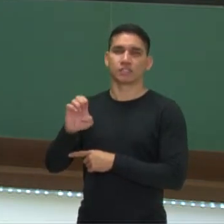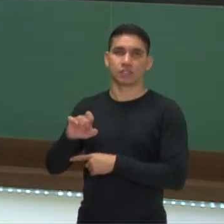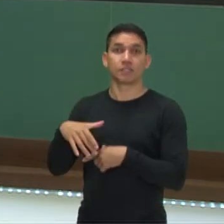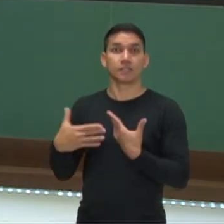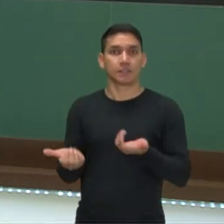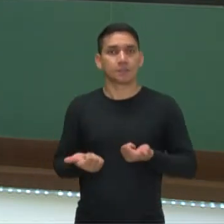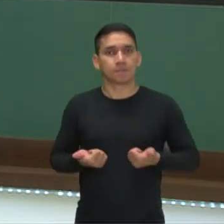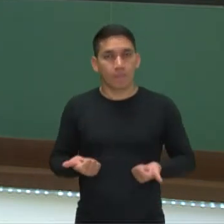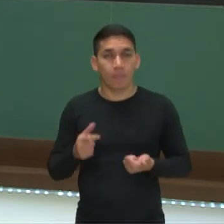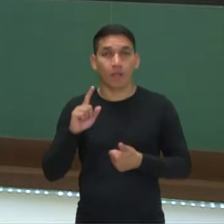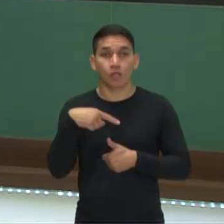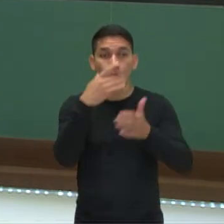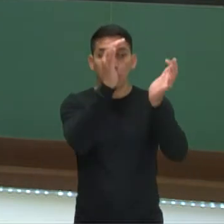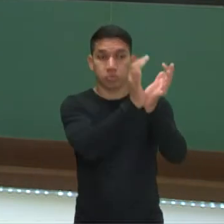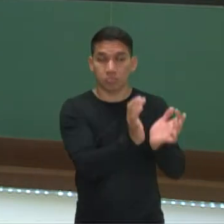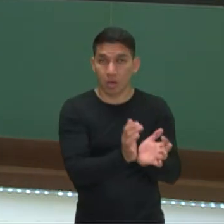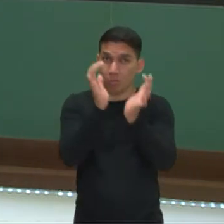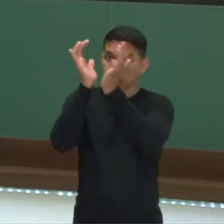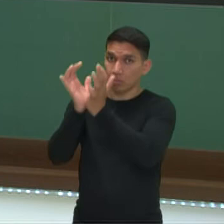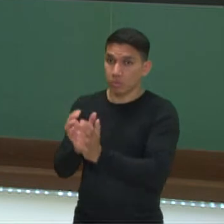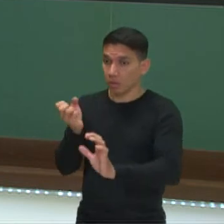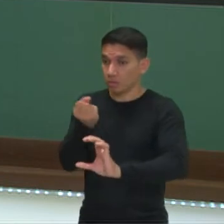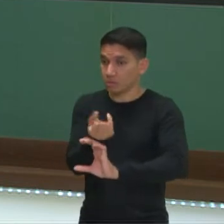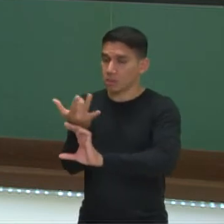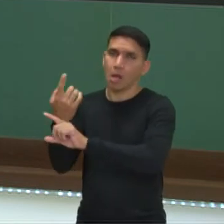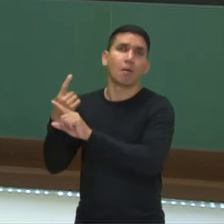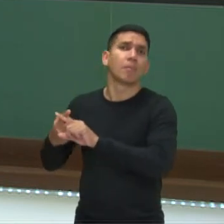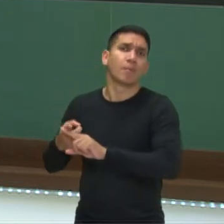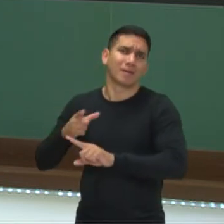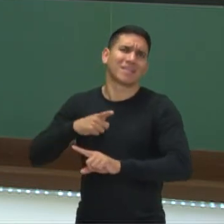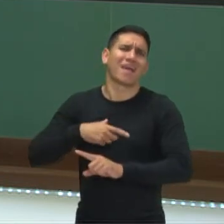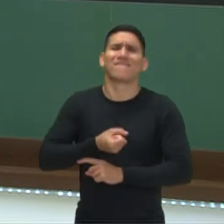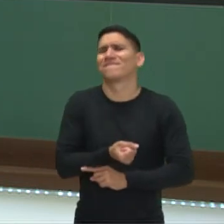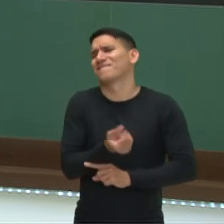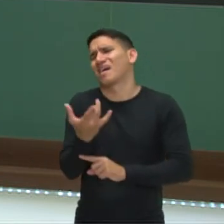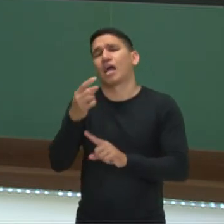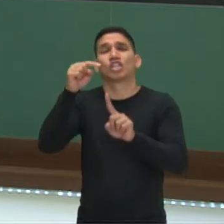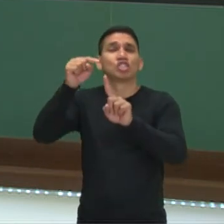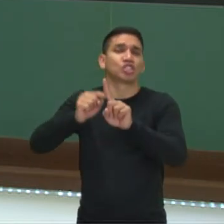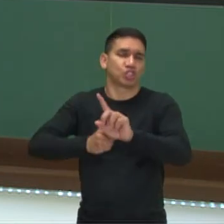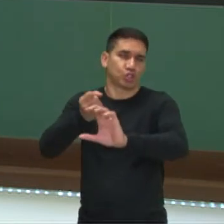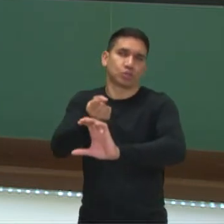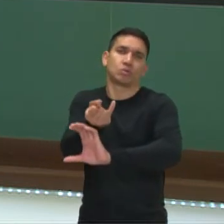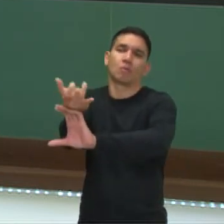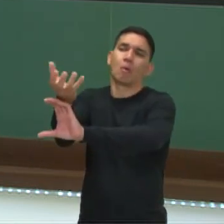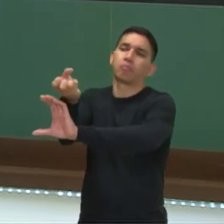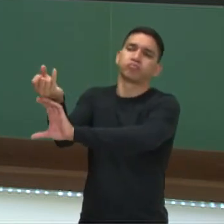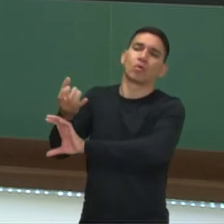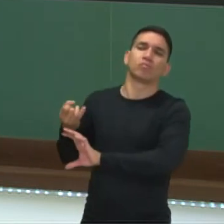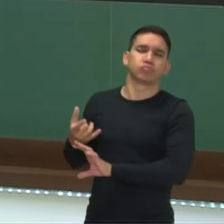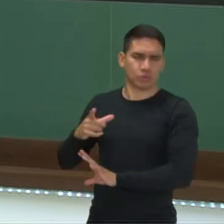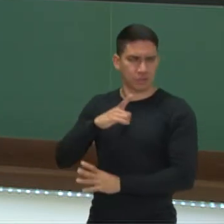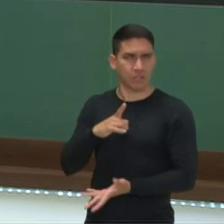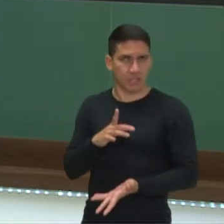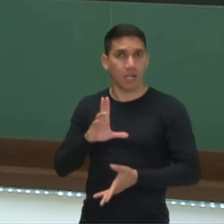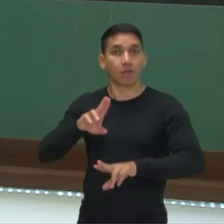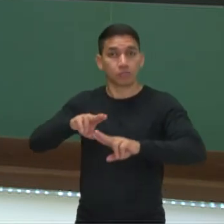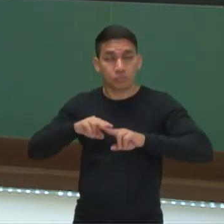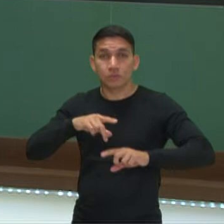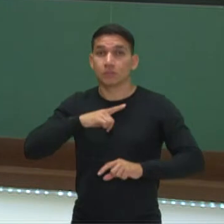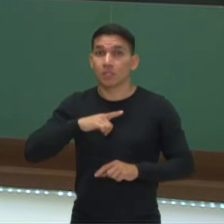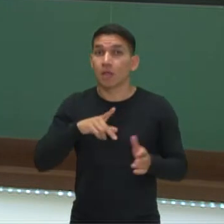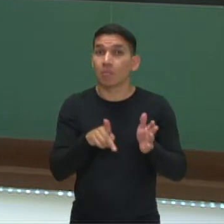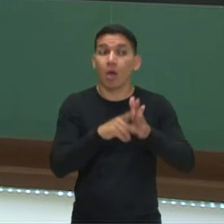nós classificamos esses polímeros porque são vários tipos de polímeros que nós os temos. E os temos